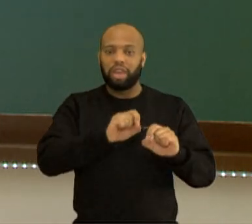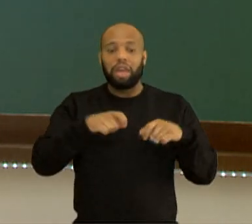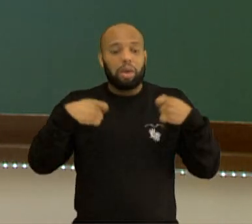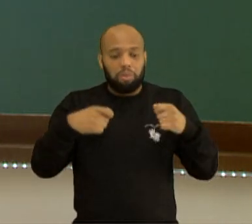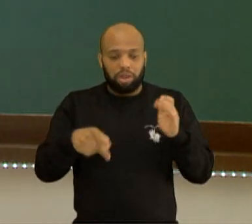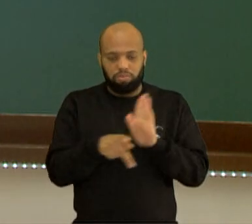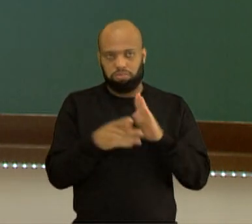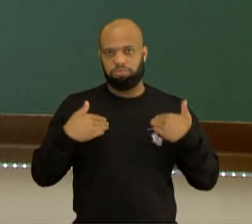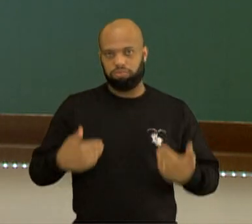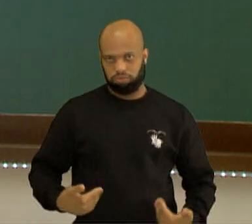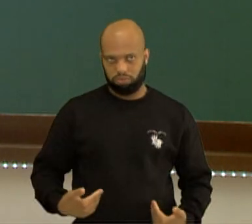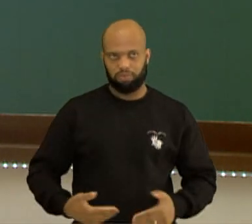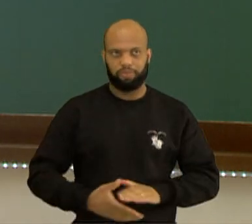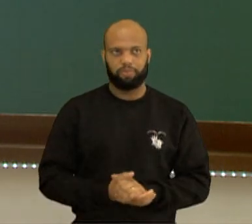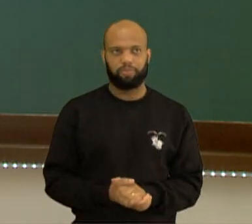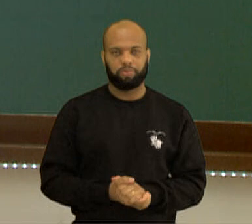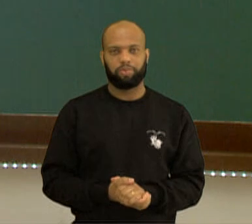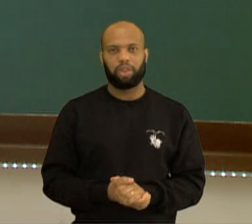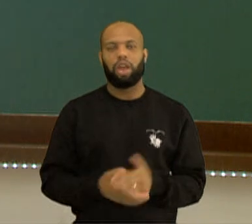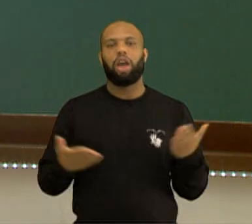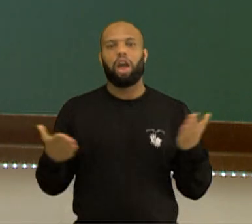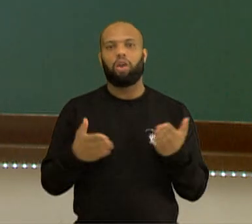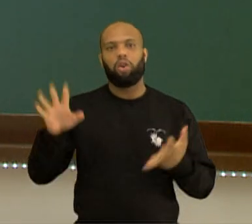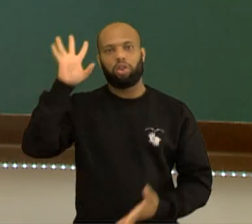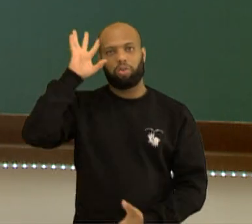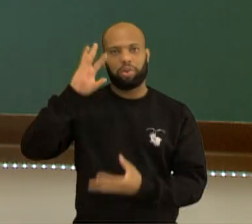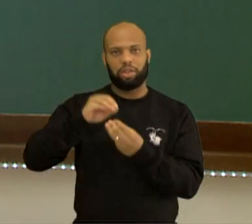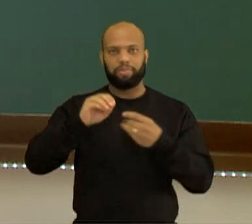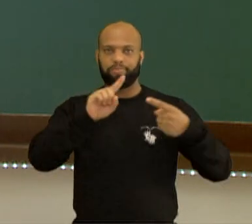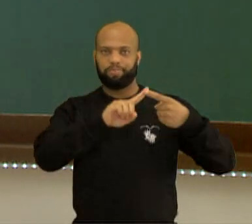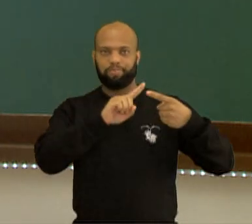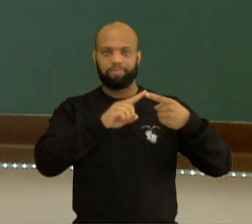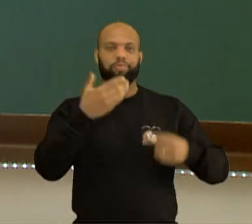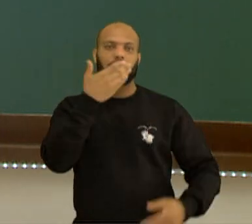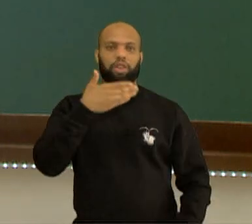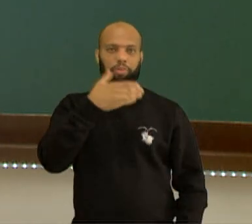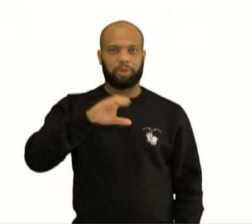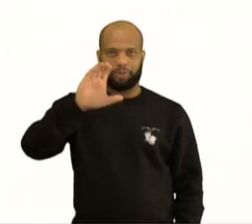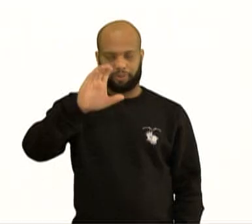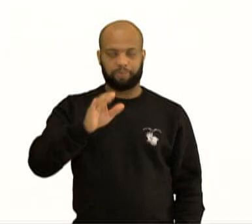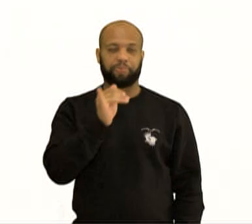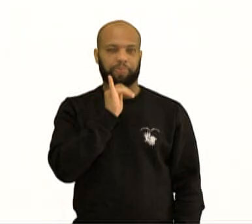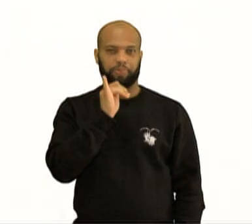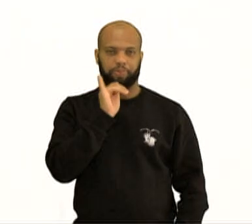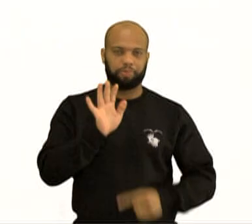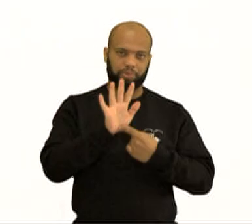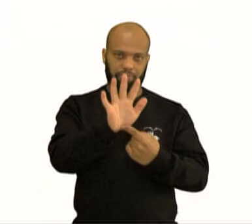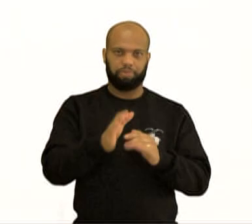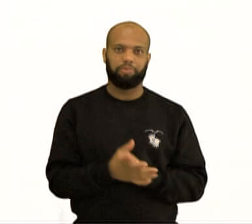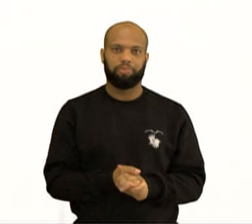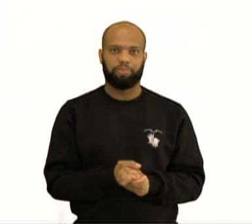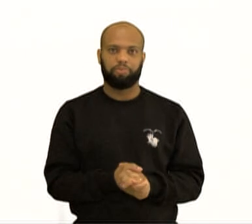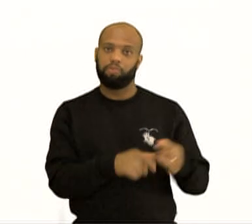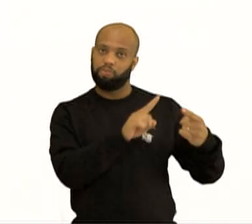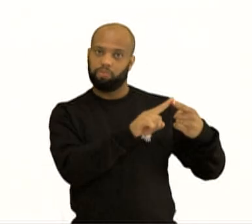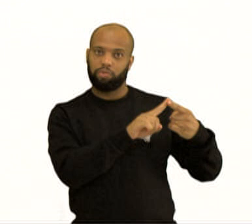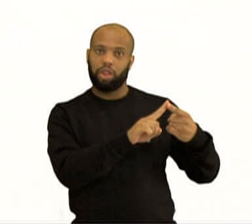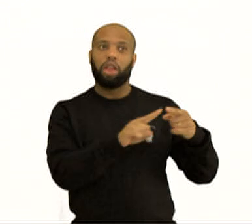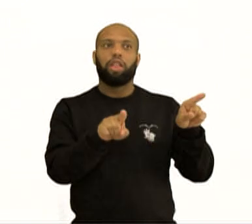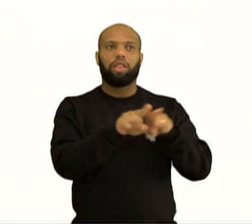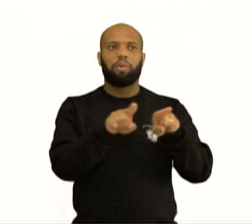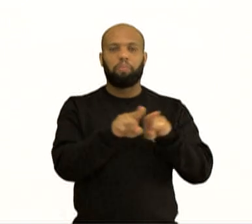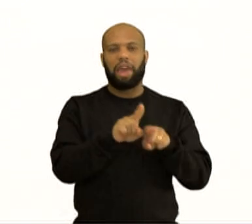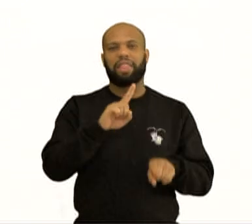necessidades. Vamos entender quais são os carboidratos, o que são e alguns exemplos. Os carboidratos, também chamados